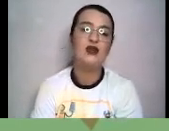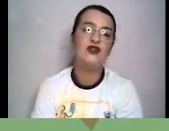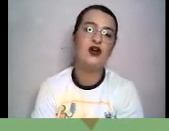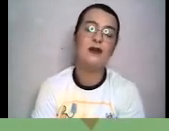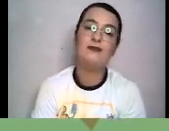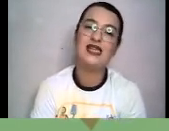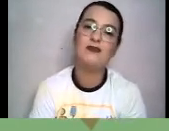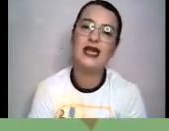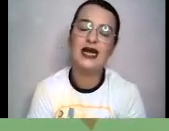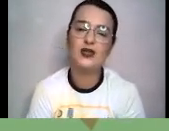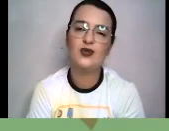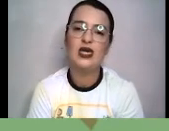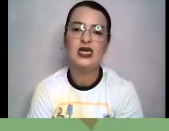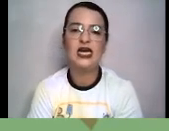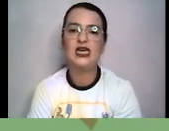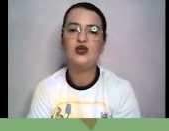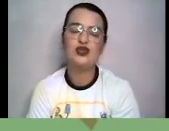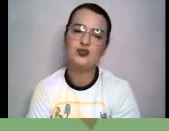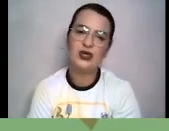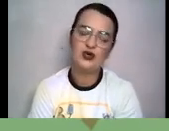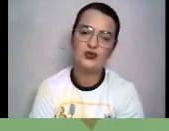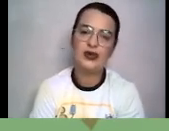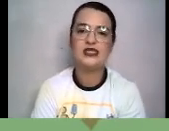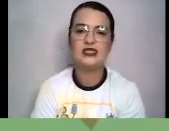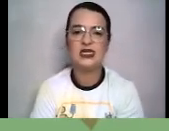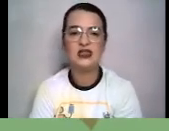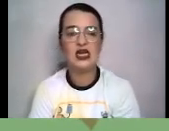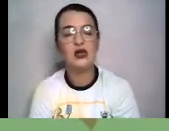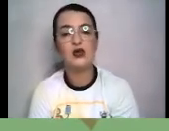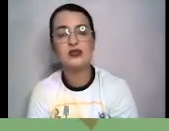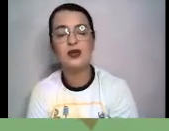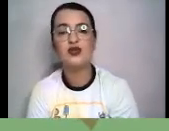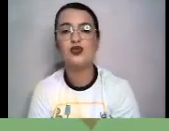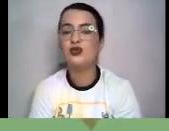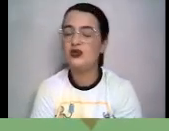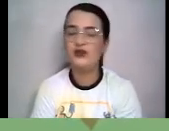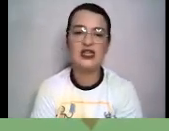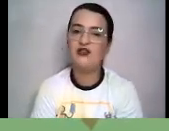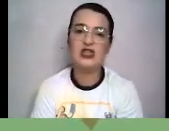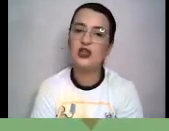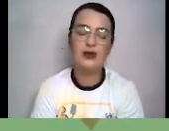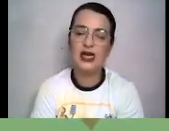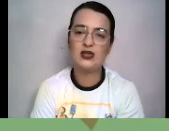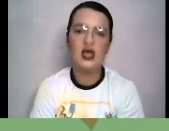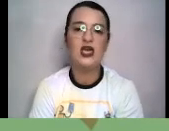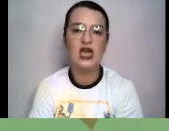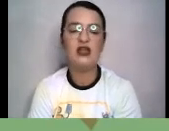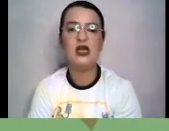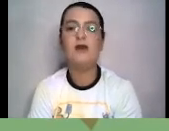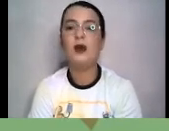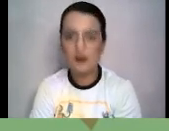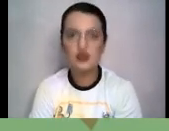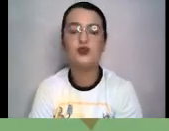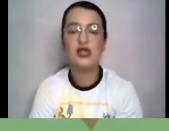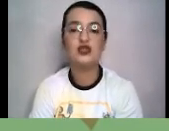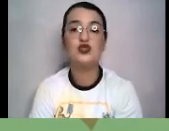Comprar de uma forma mais barato. E aí onde os países que têm esse produto não vai estar vendendo barato, quer